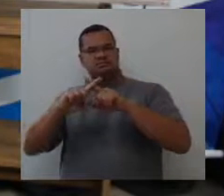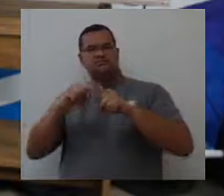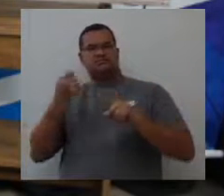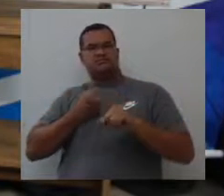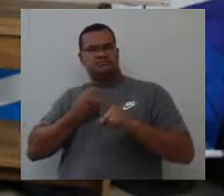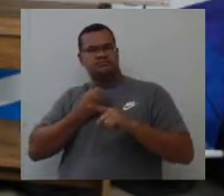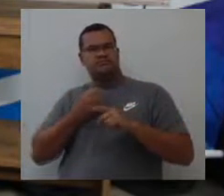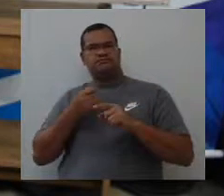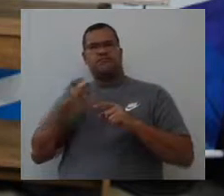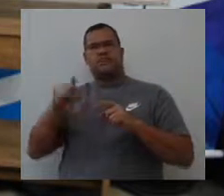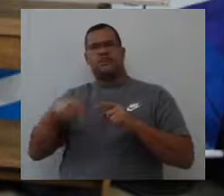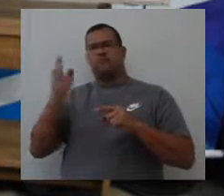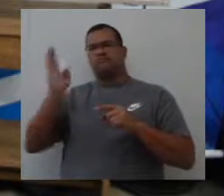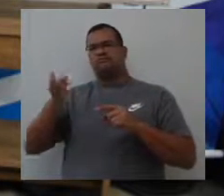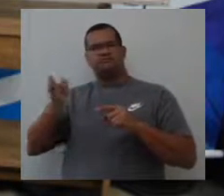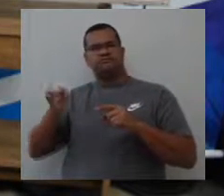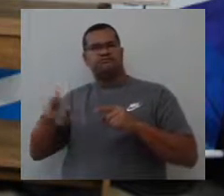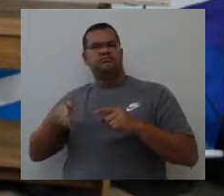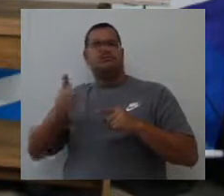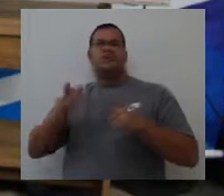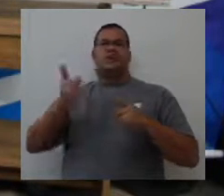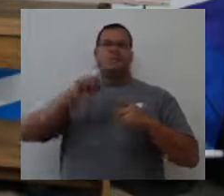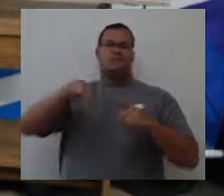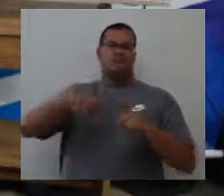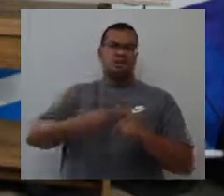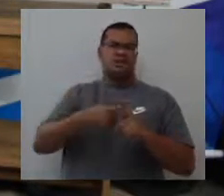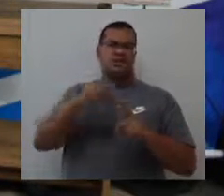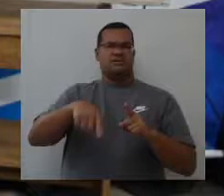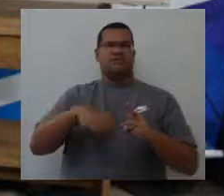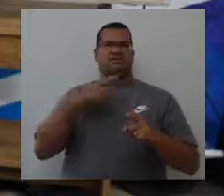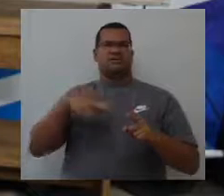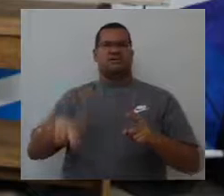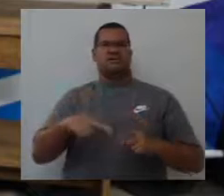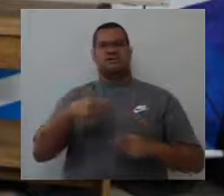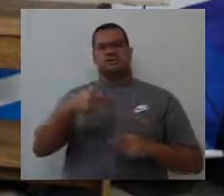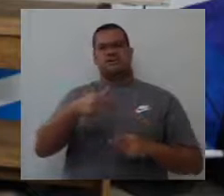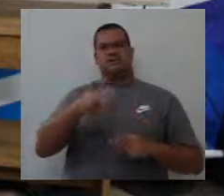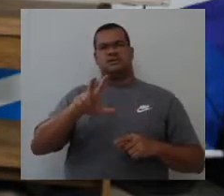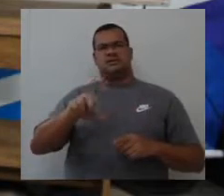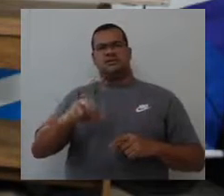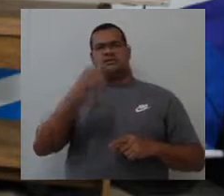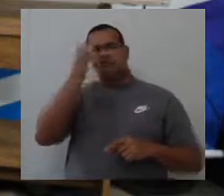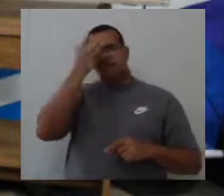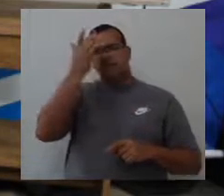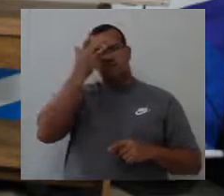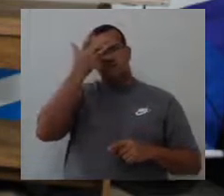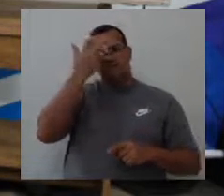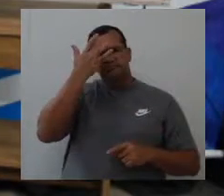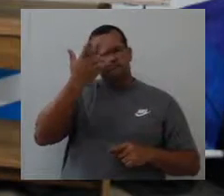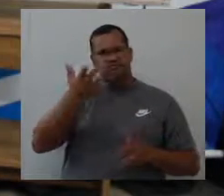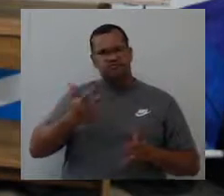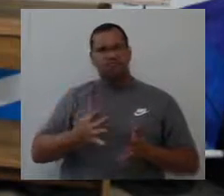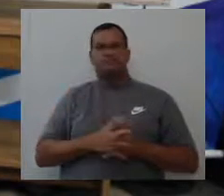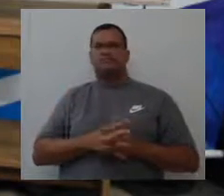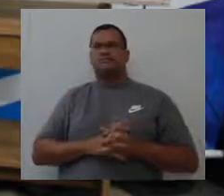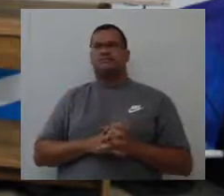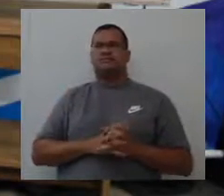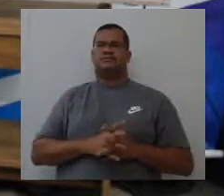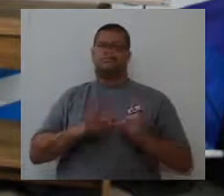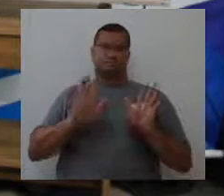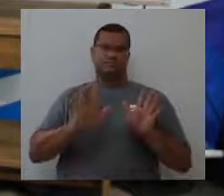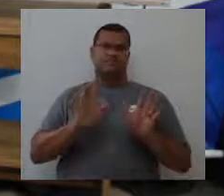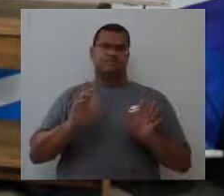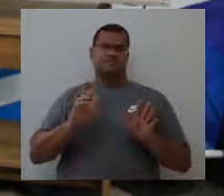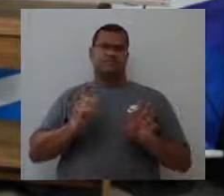e simplificá-la, encontrando o resultado de 750. Facinho, facinho, beleza? Só que aqui